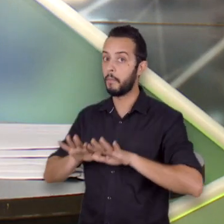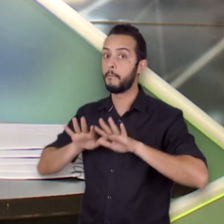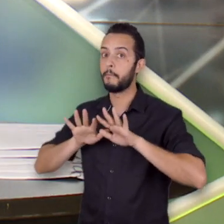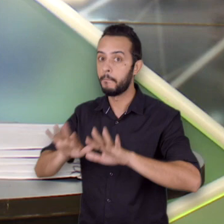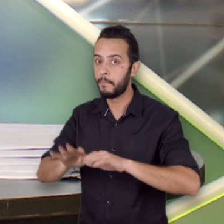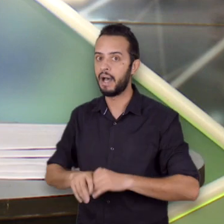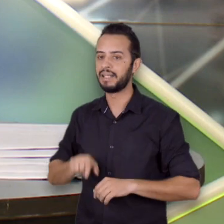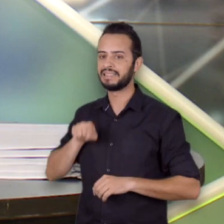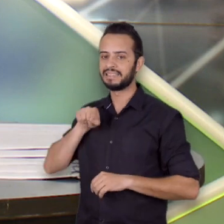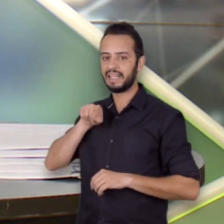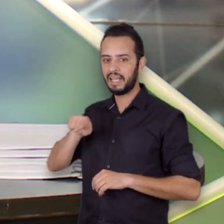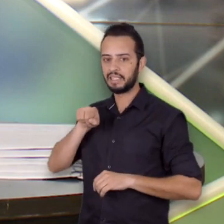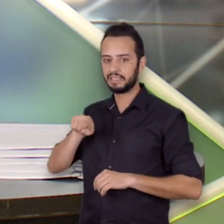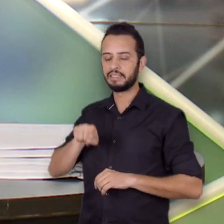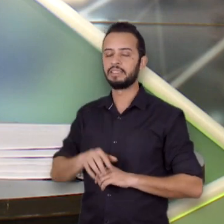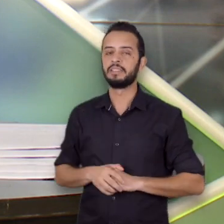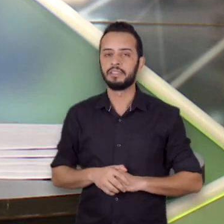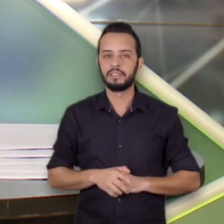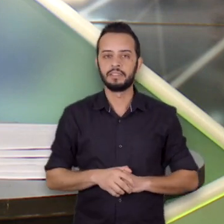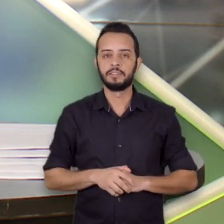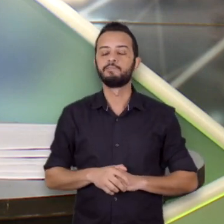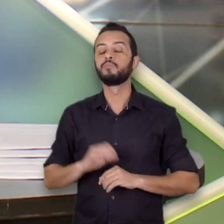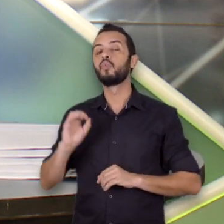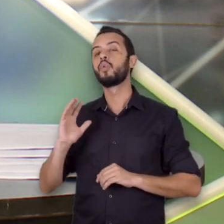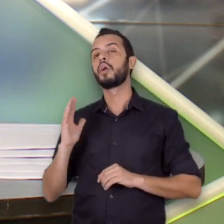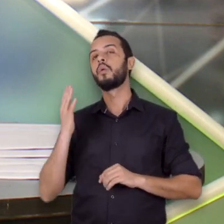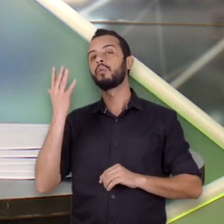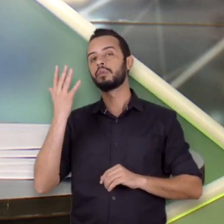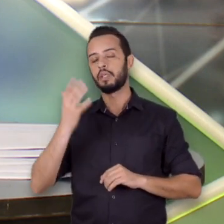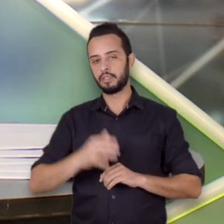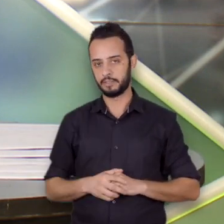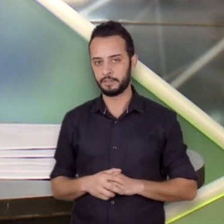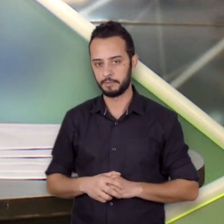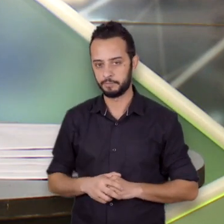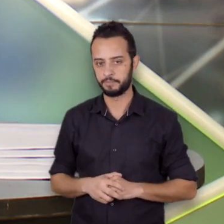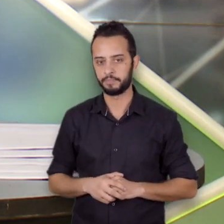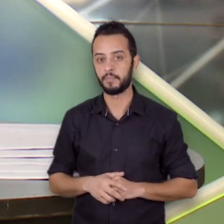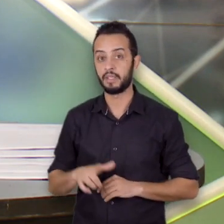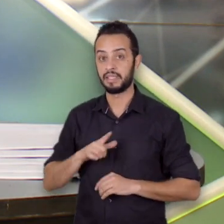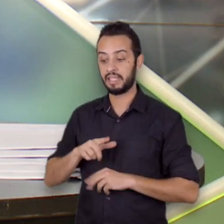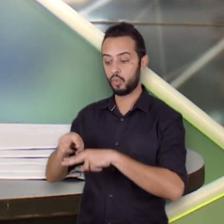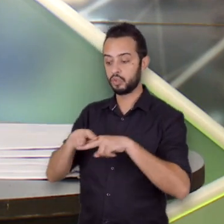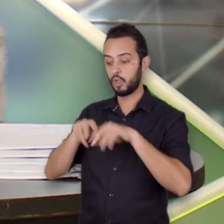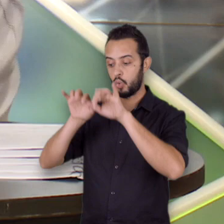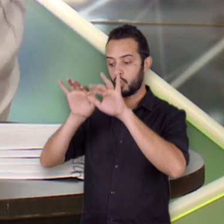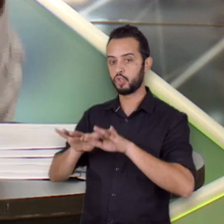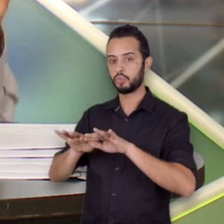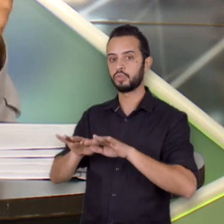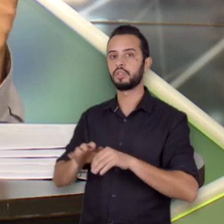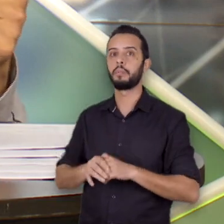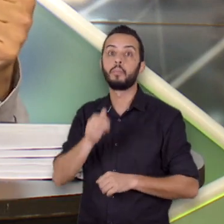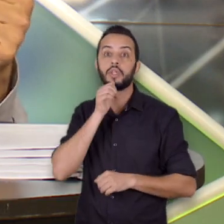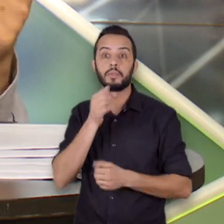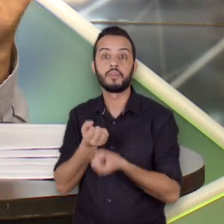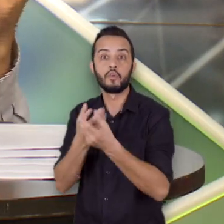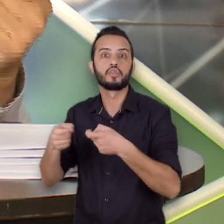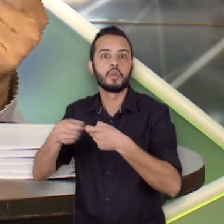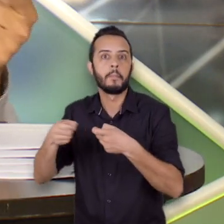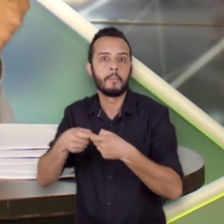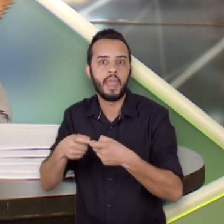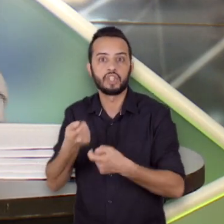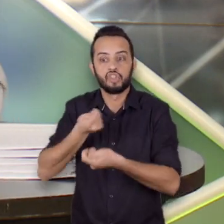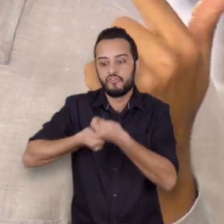dos quais os algoritmos também fazem uso. Esse volume é o seguinte: a gente tem aqui os algoritmos que são dados médicos,